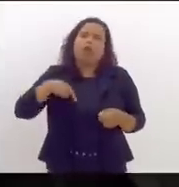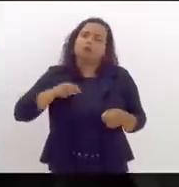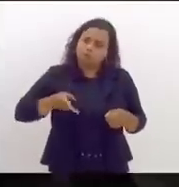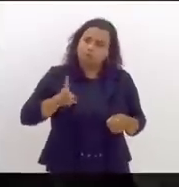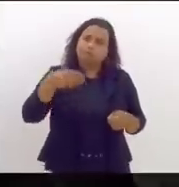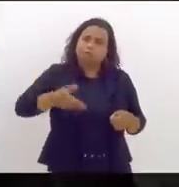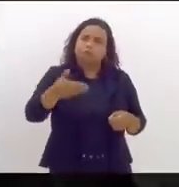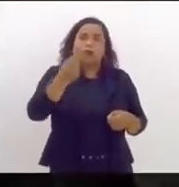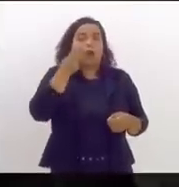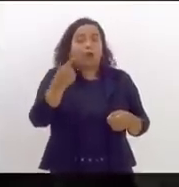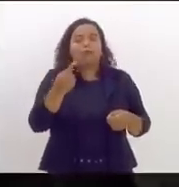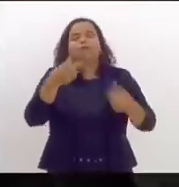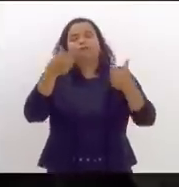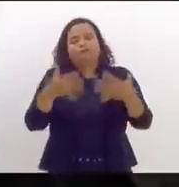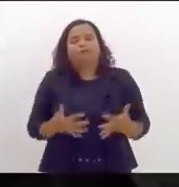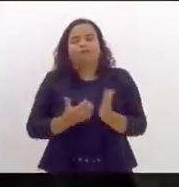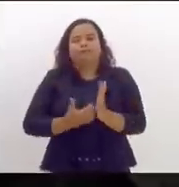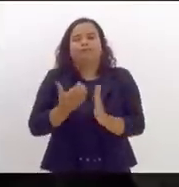adiante